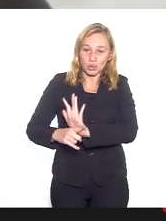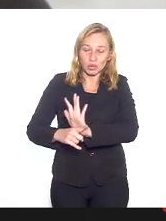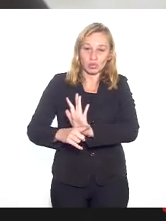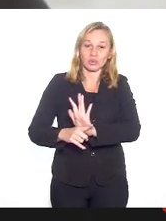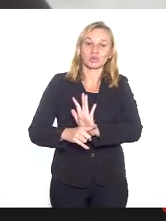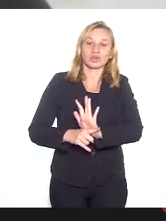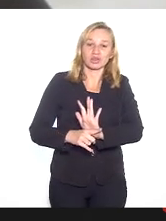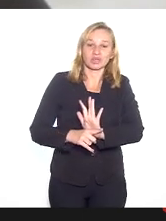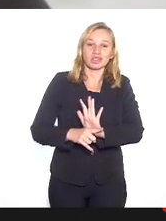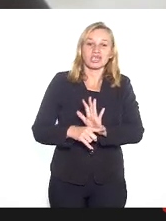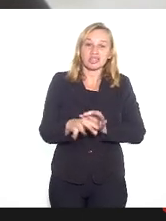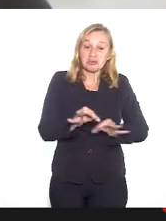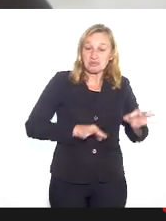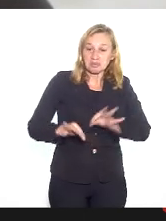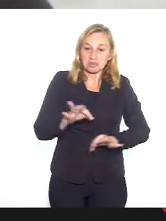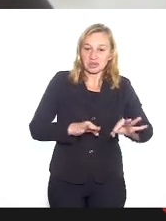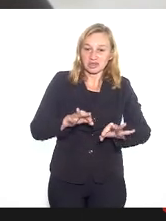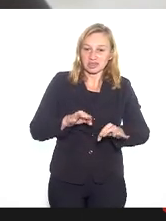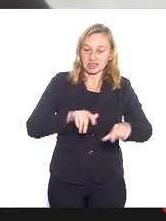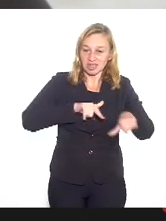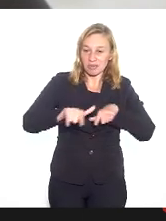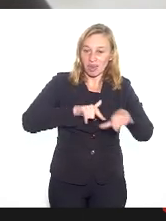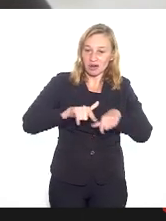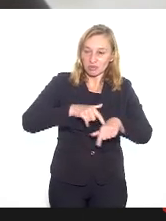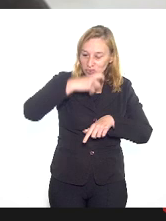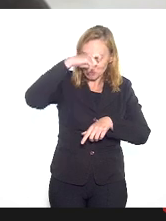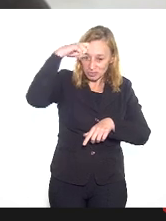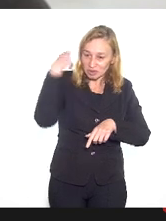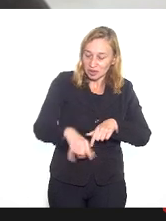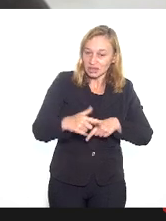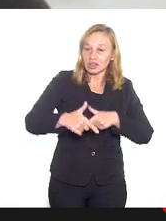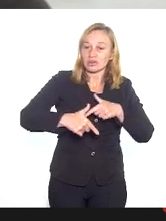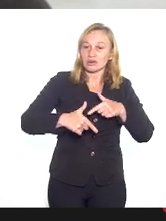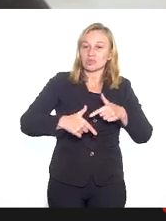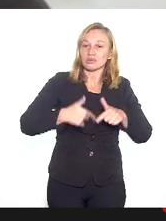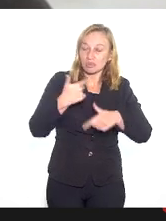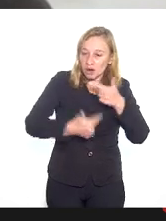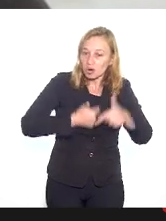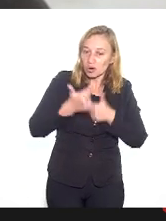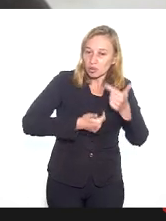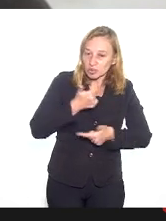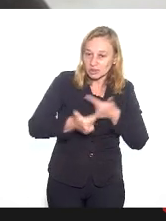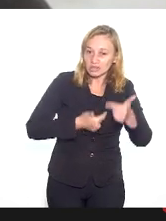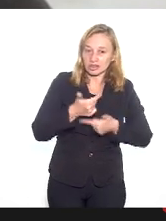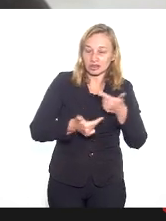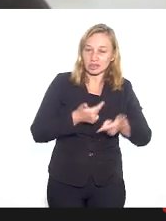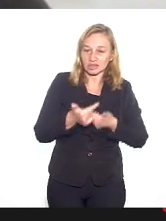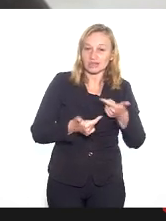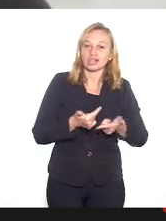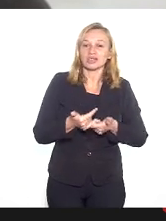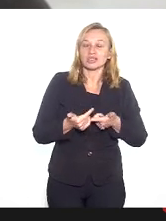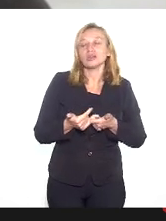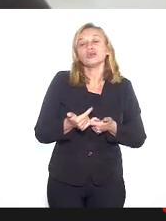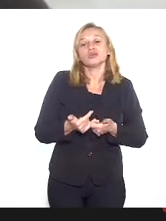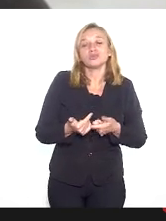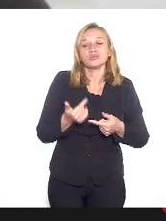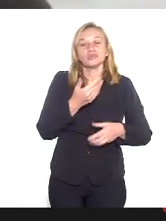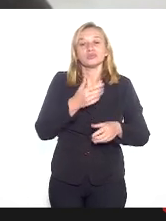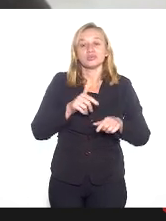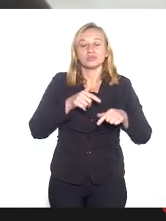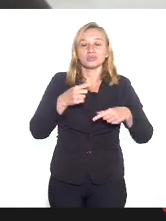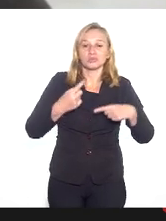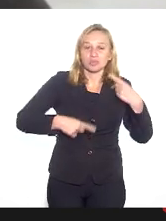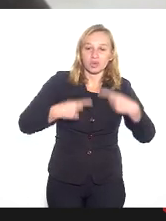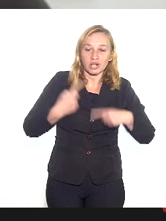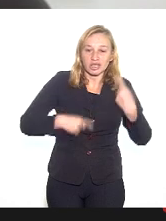para esse plano de trabalho, numa luta também, numa trajetória política sempre voltada à valorização do servidor público,